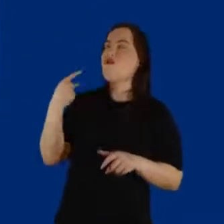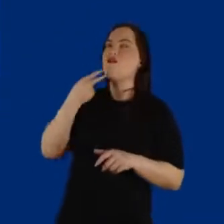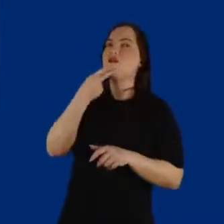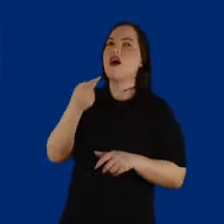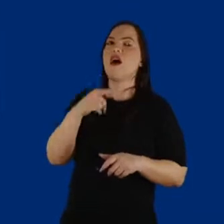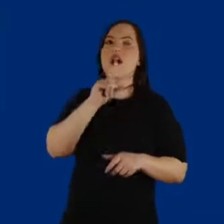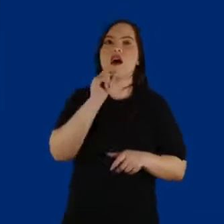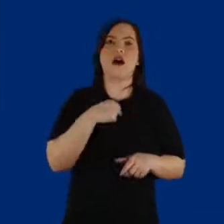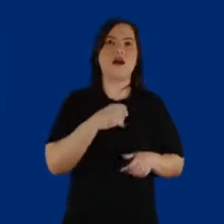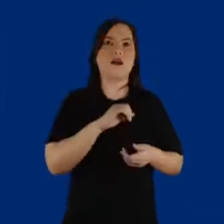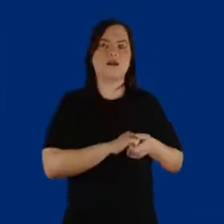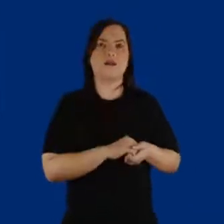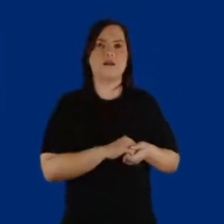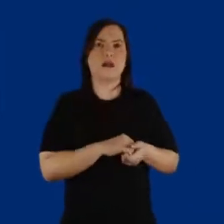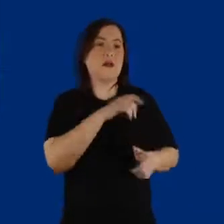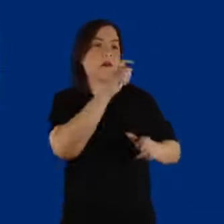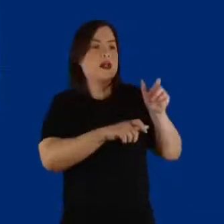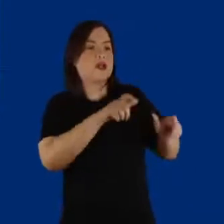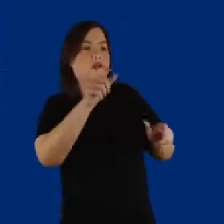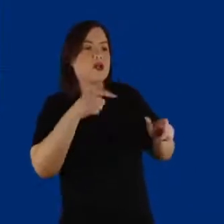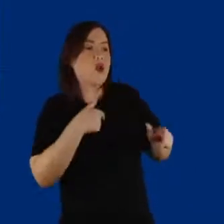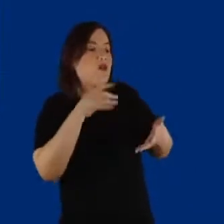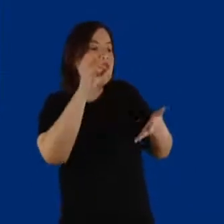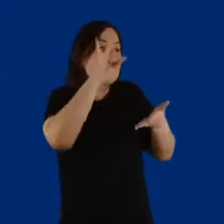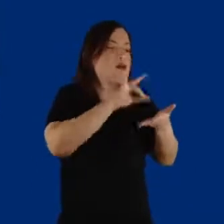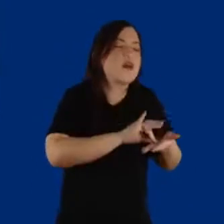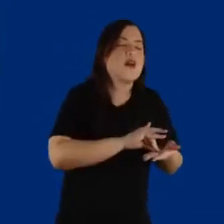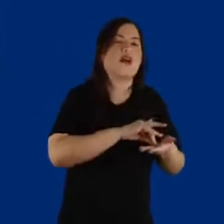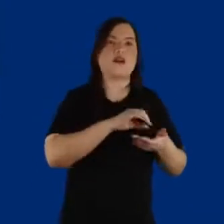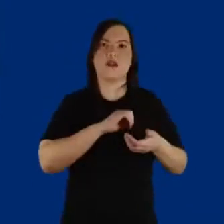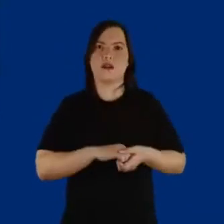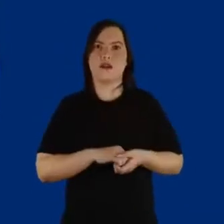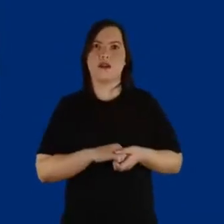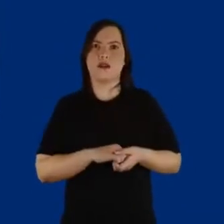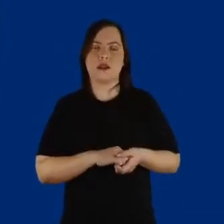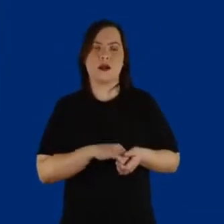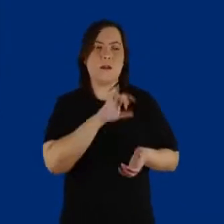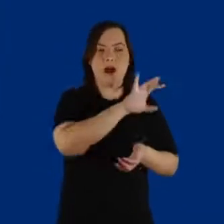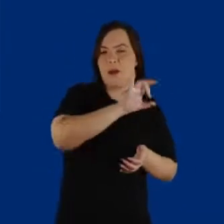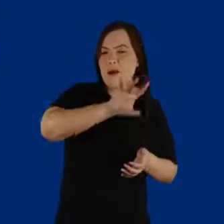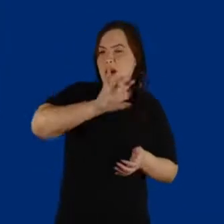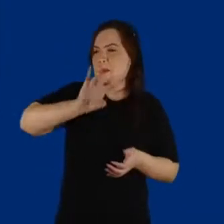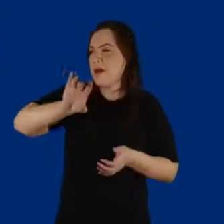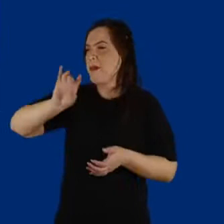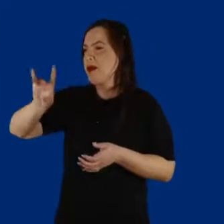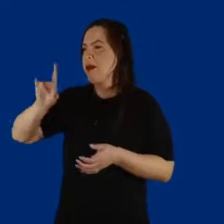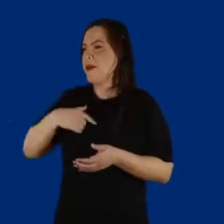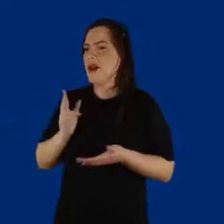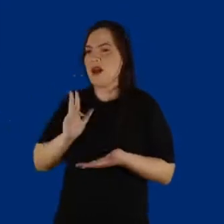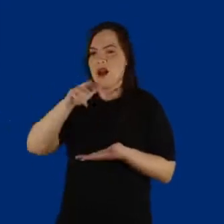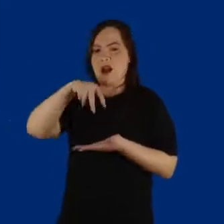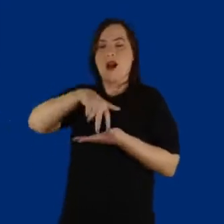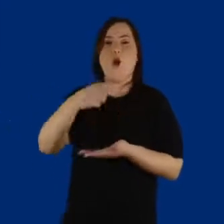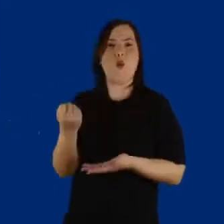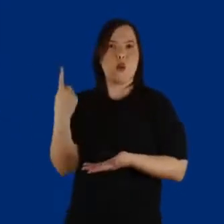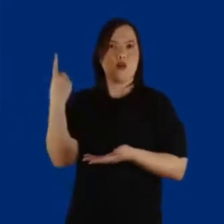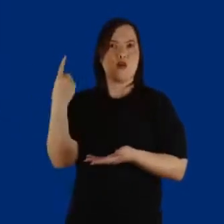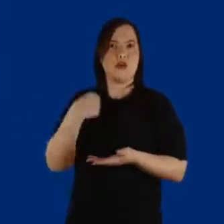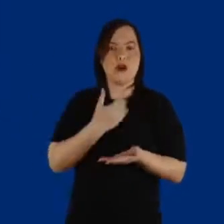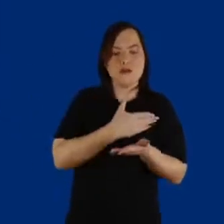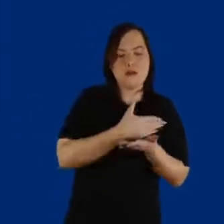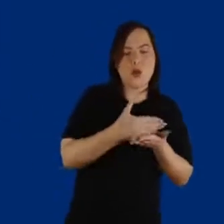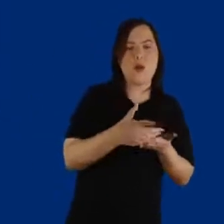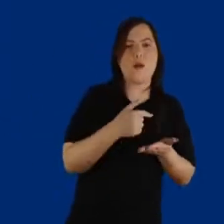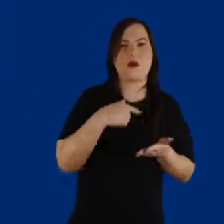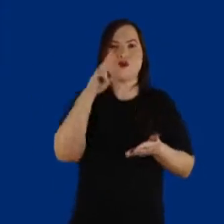de SMED, são pessoas verdadeiras. Cada pessoa é uma pessoa autêntica e começa com